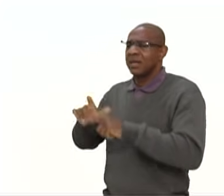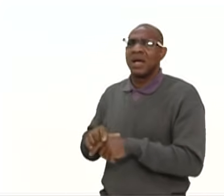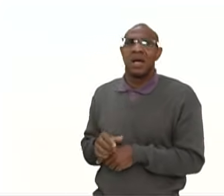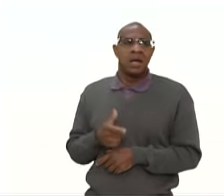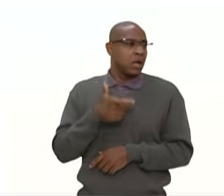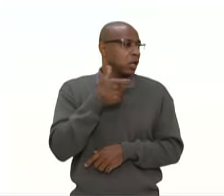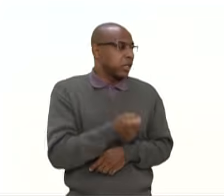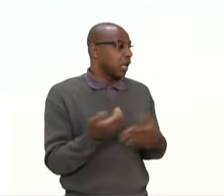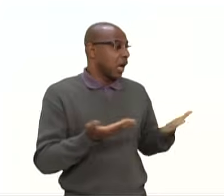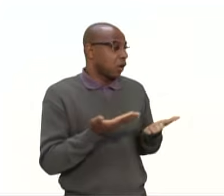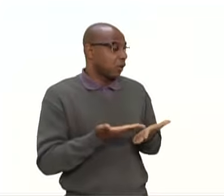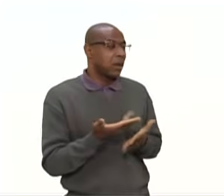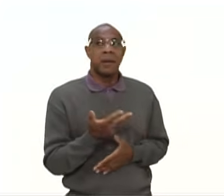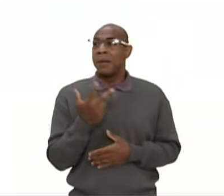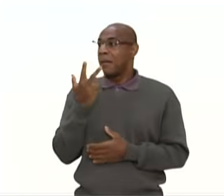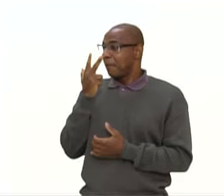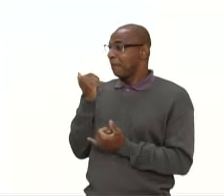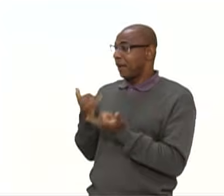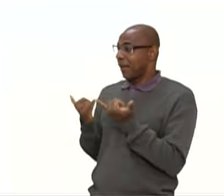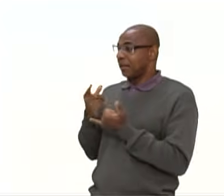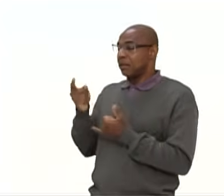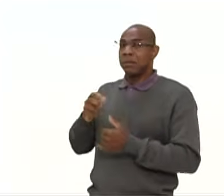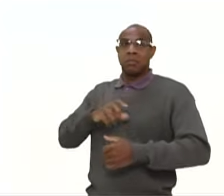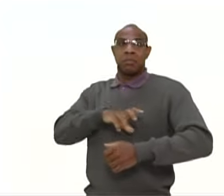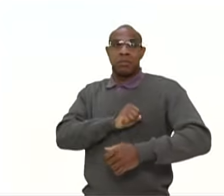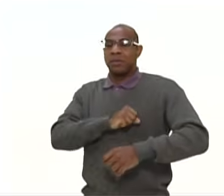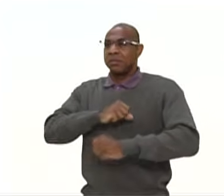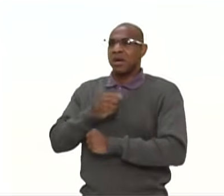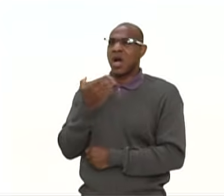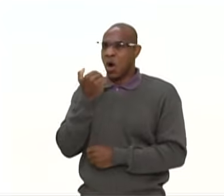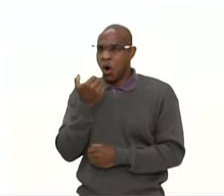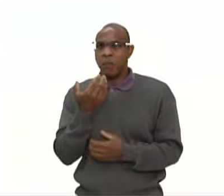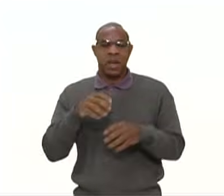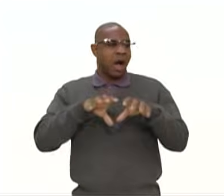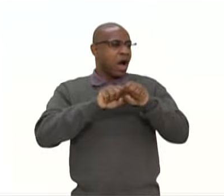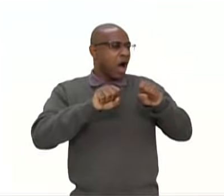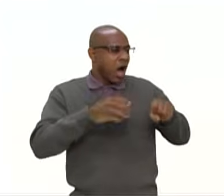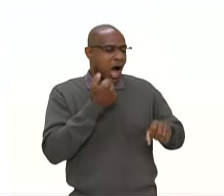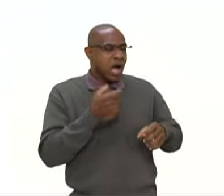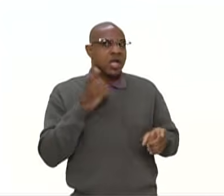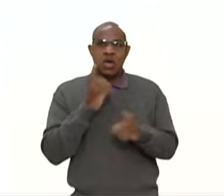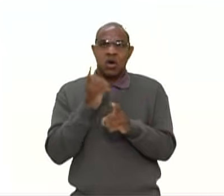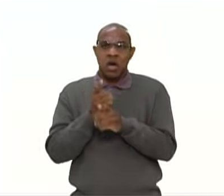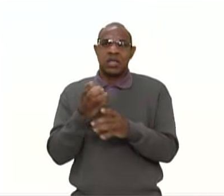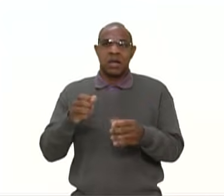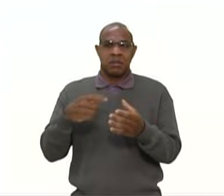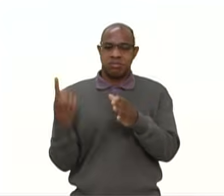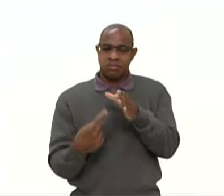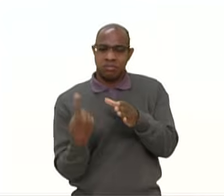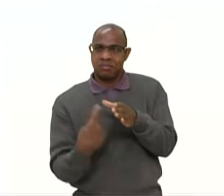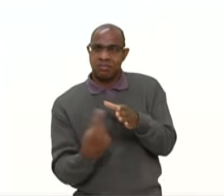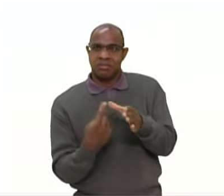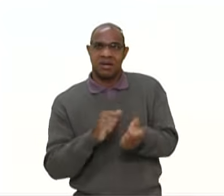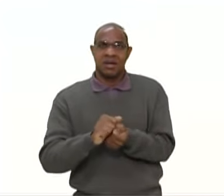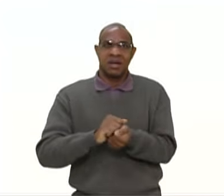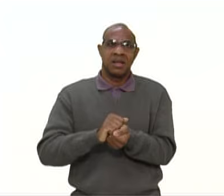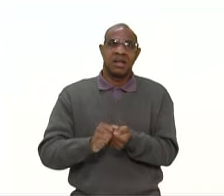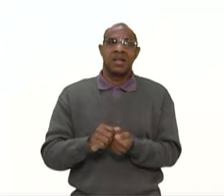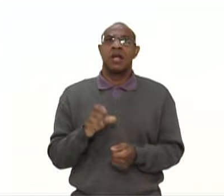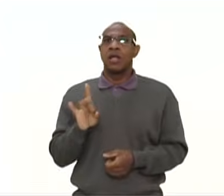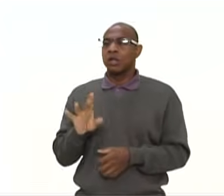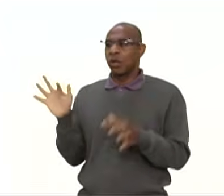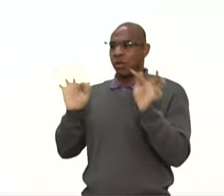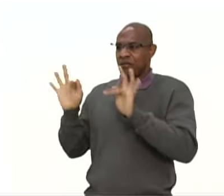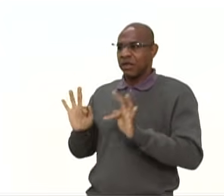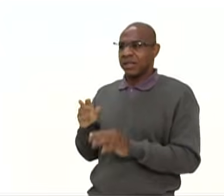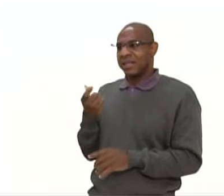ligar, mas parece que se você passa desodorante, depois come salsichas e aí compra uma máquina de lavar roupas, só não é feliz se for